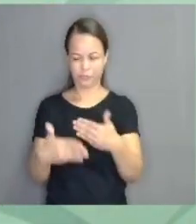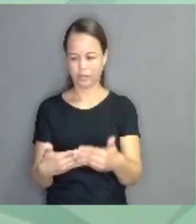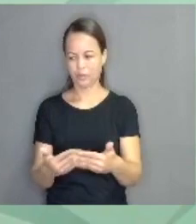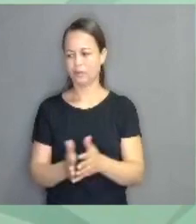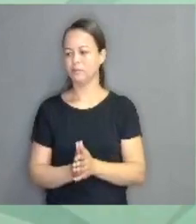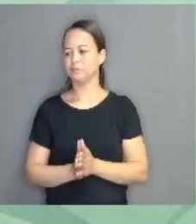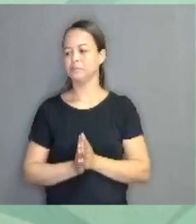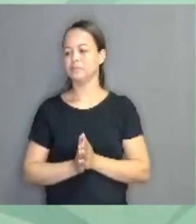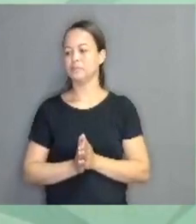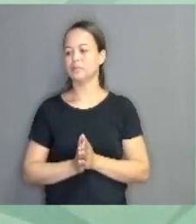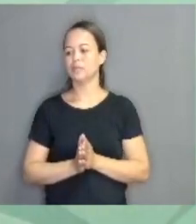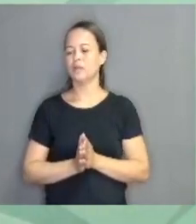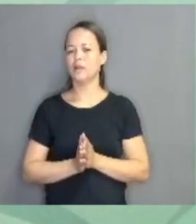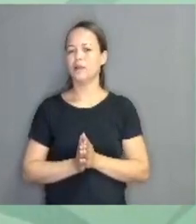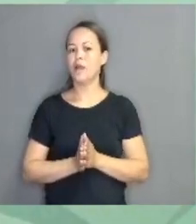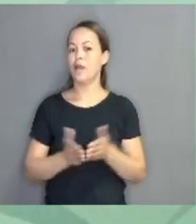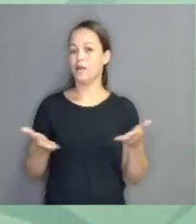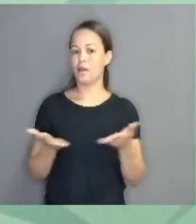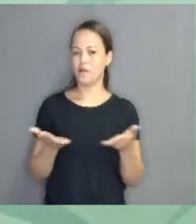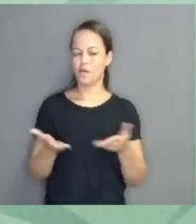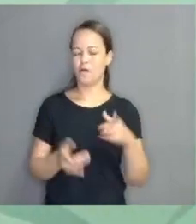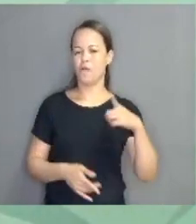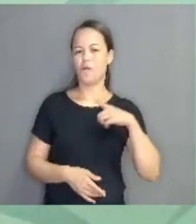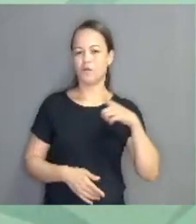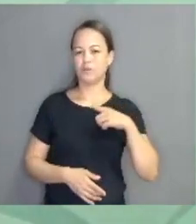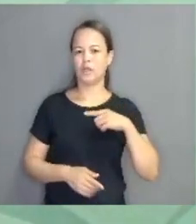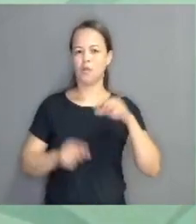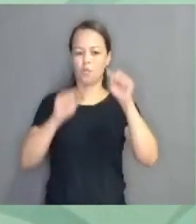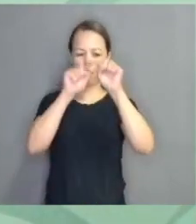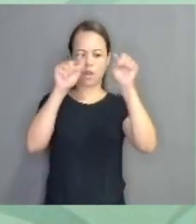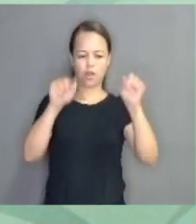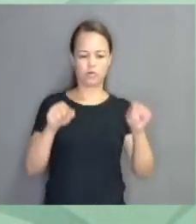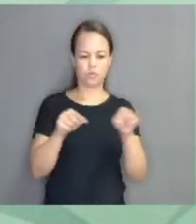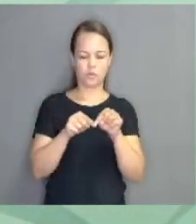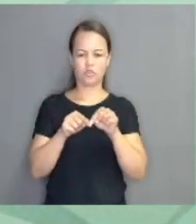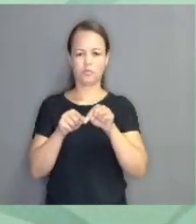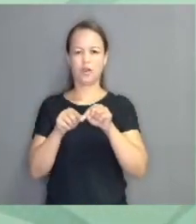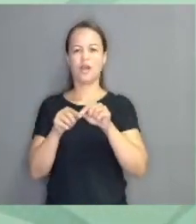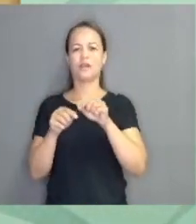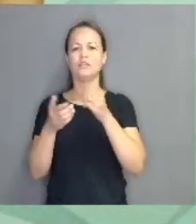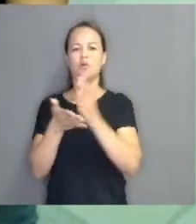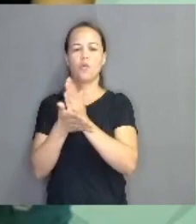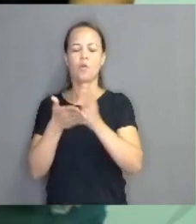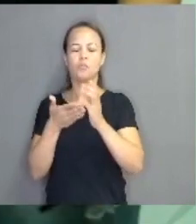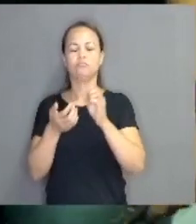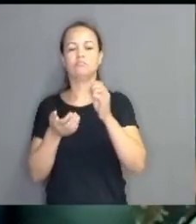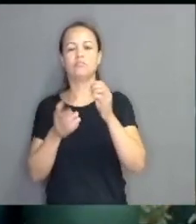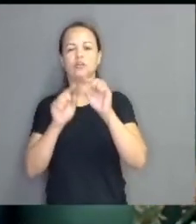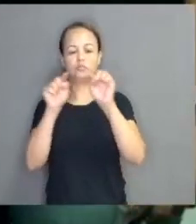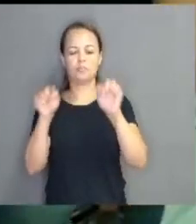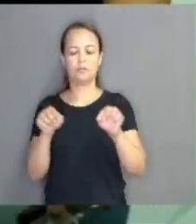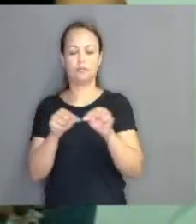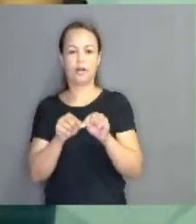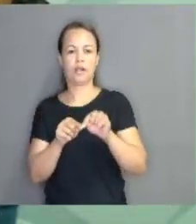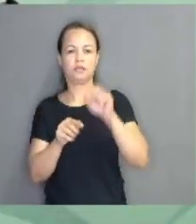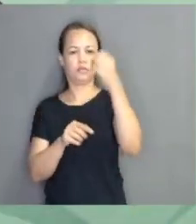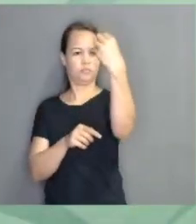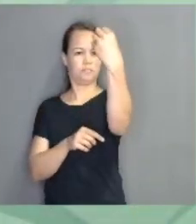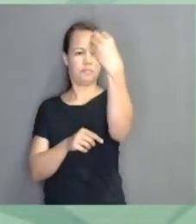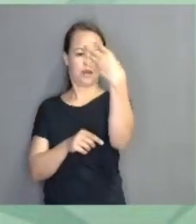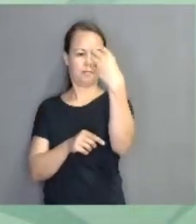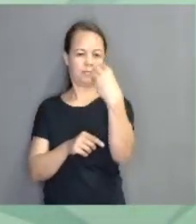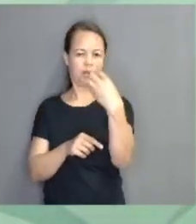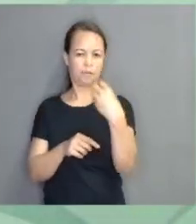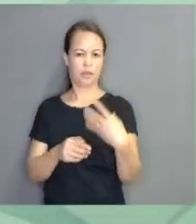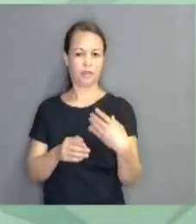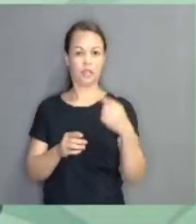Ó, aqui eu tenho algumas placas. Essas placas são placas de trânsito, como a gente viu lá no começo, né? Só que eu